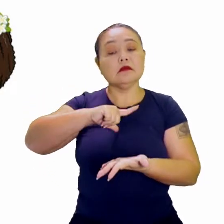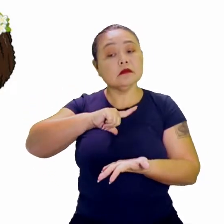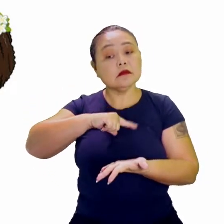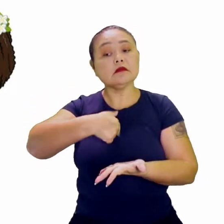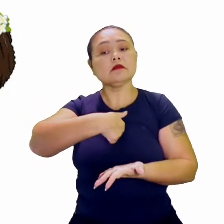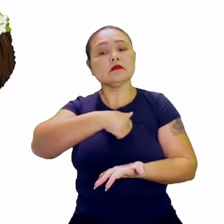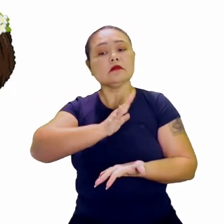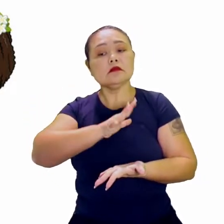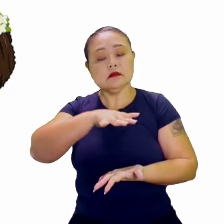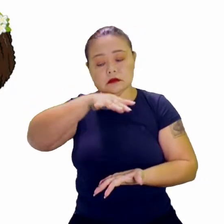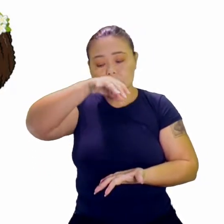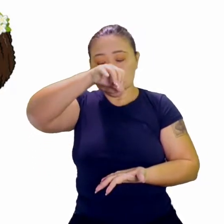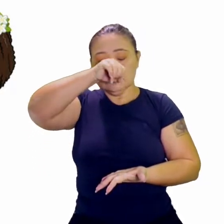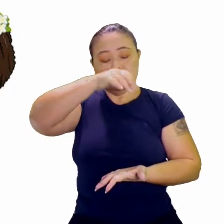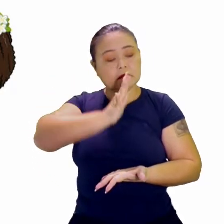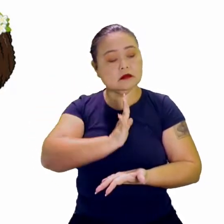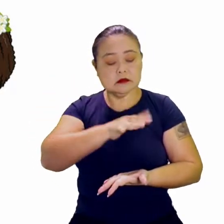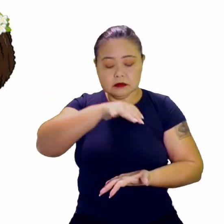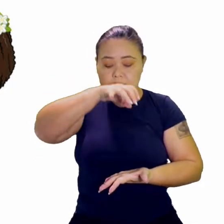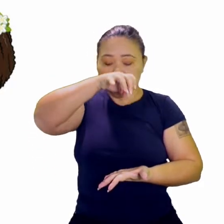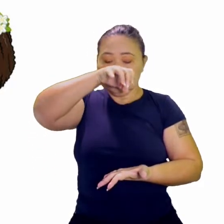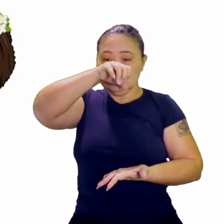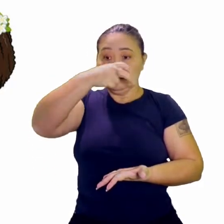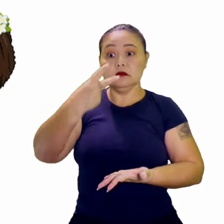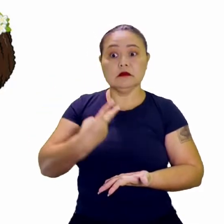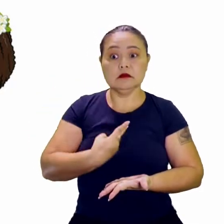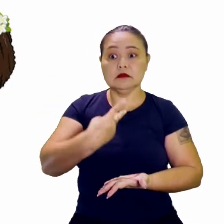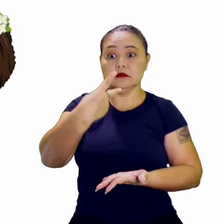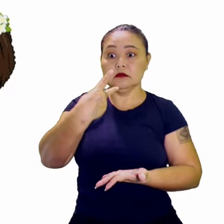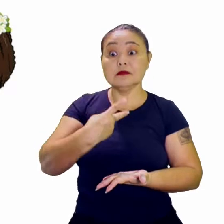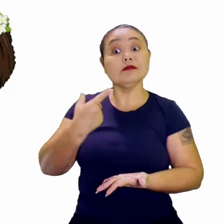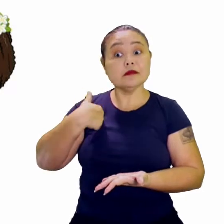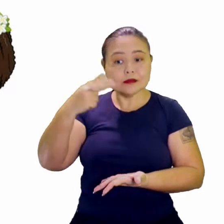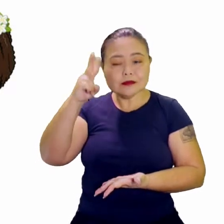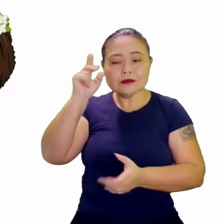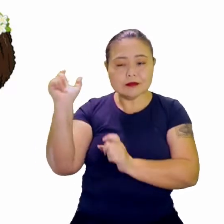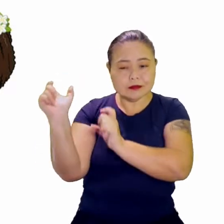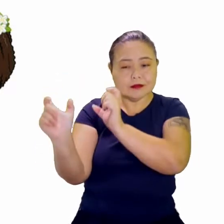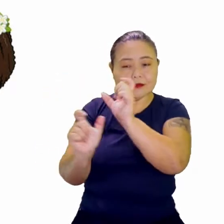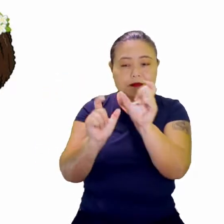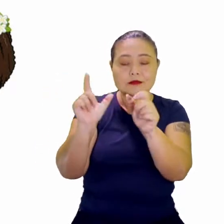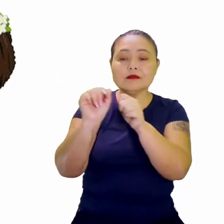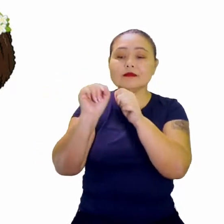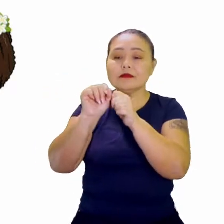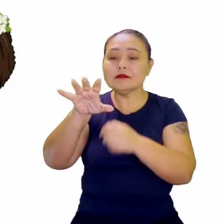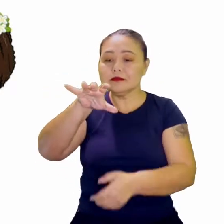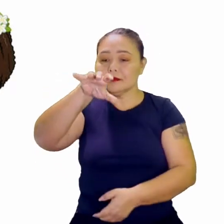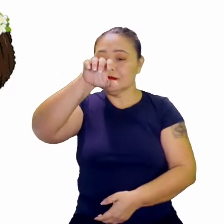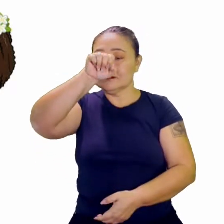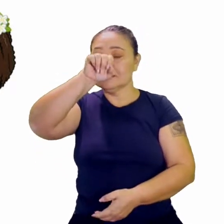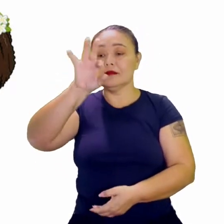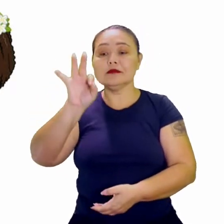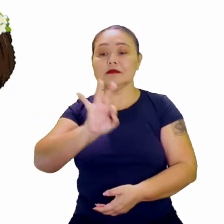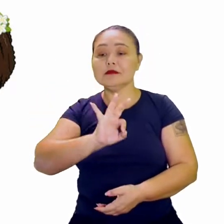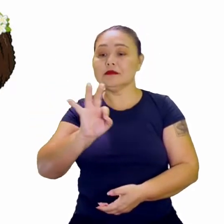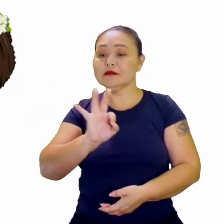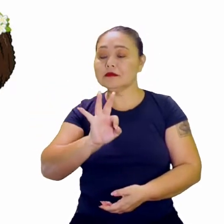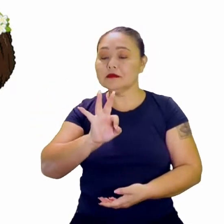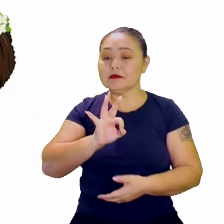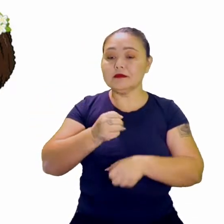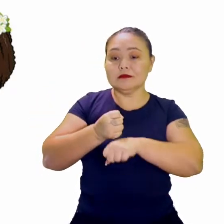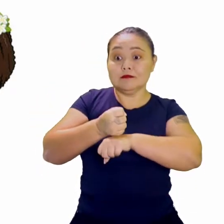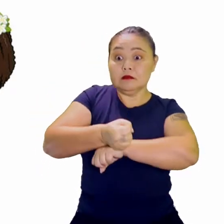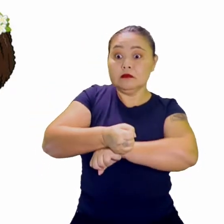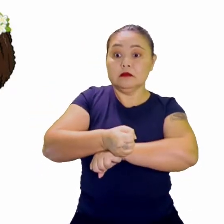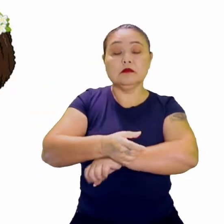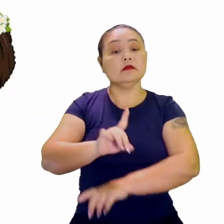cardiorrespiratória. Percebam que aqui a gente já retoma, né, os termos da aula passada, aeróbio e